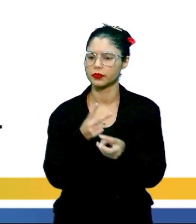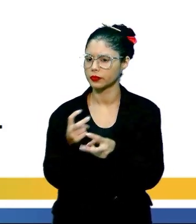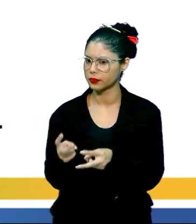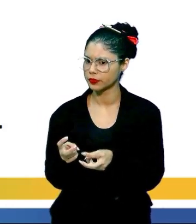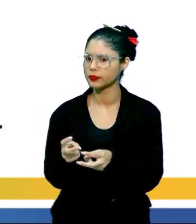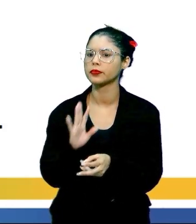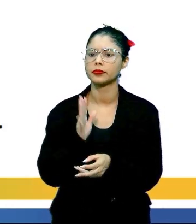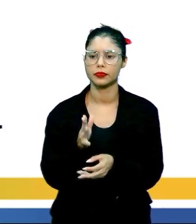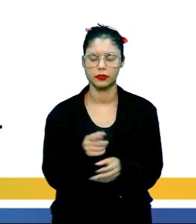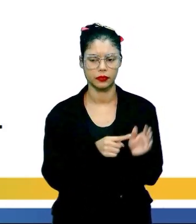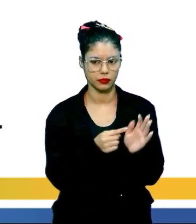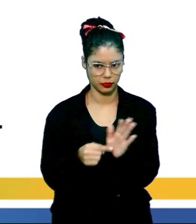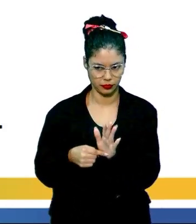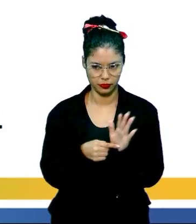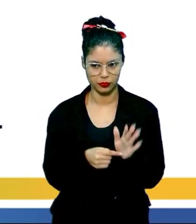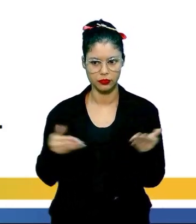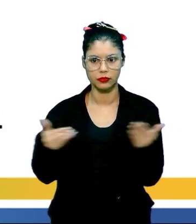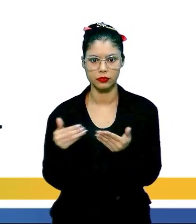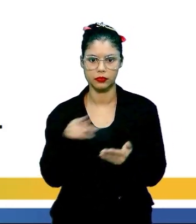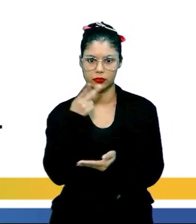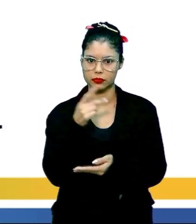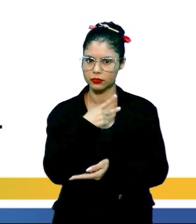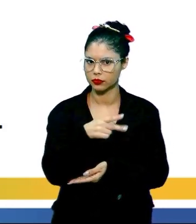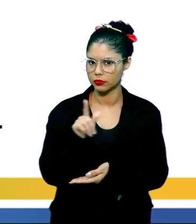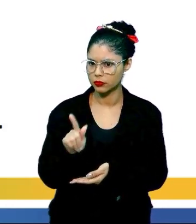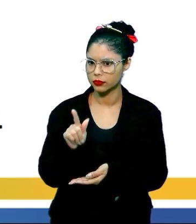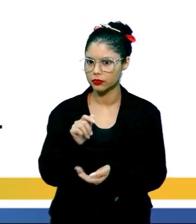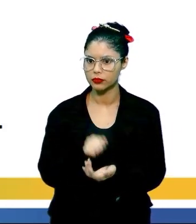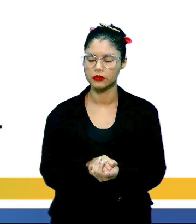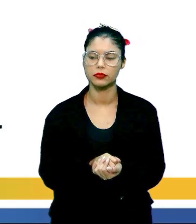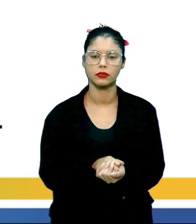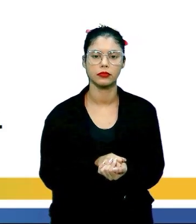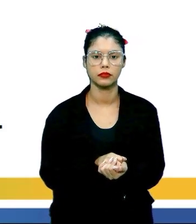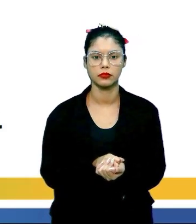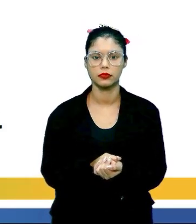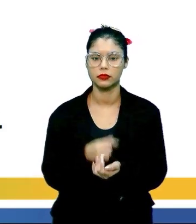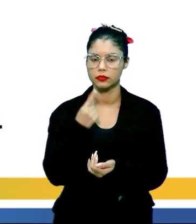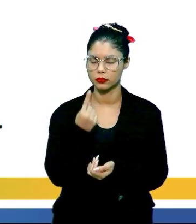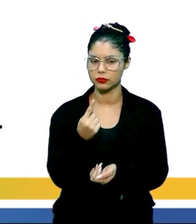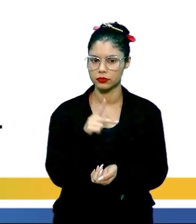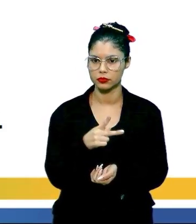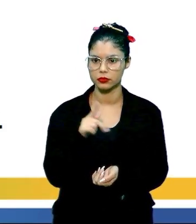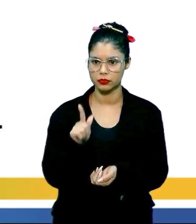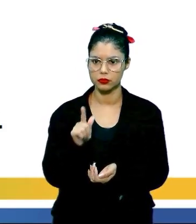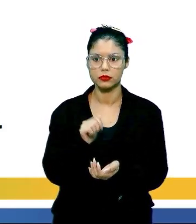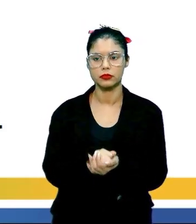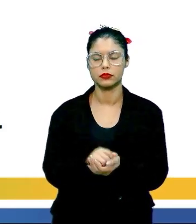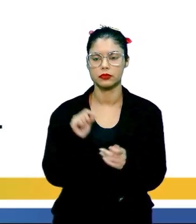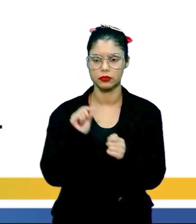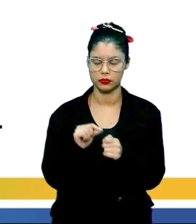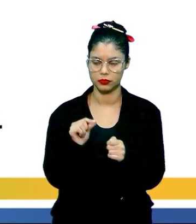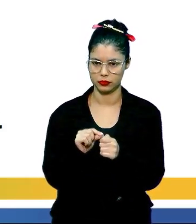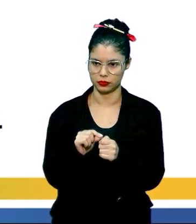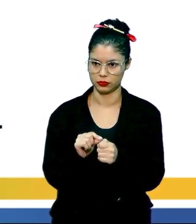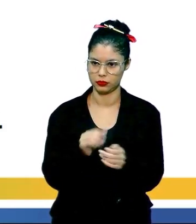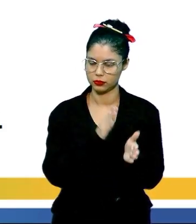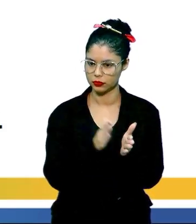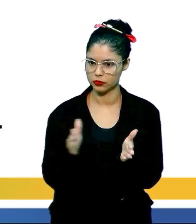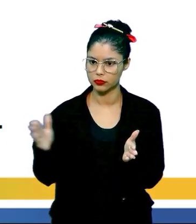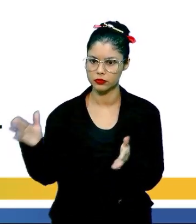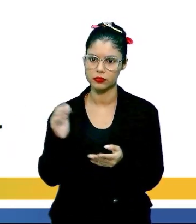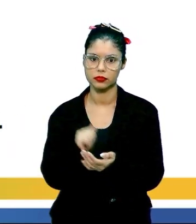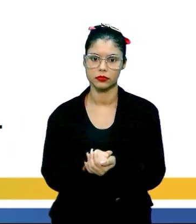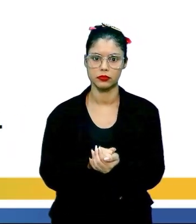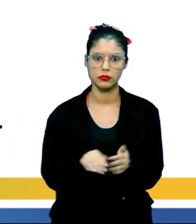Perceberam que a gente já mostrou isso daqui? Agora vamos falar de PG? Uma PG é formada quando uma sequência é